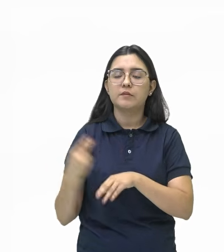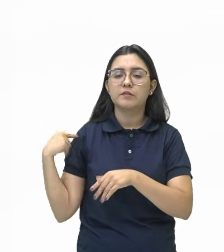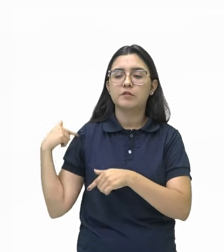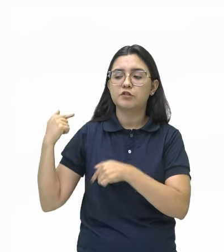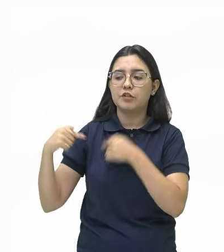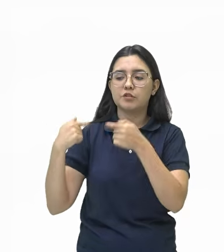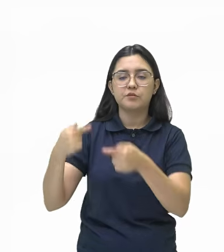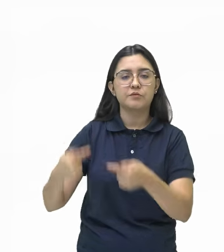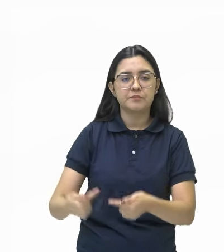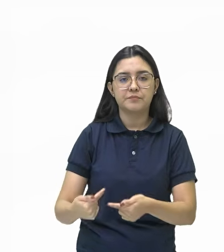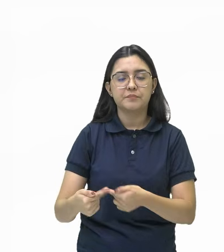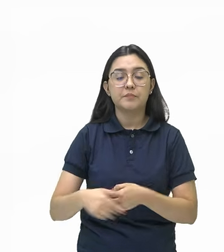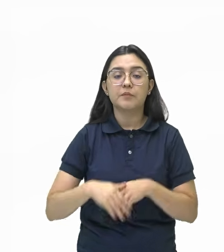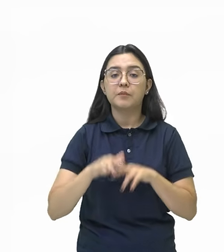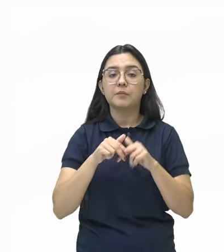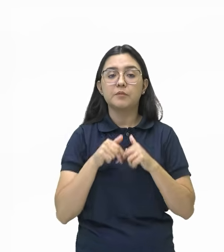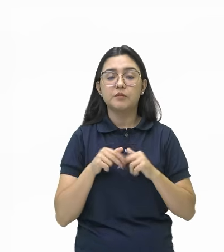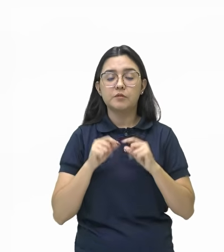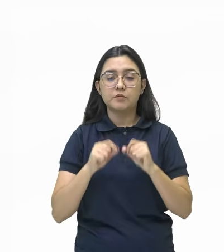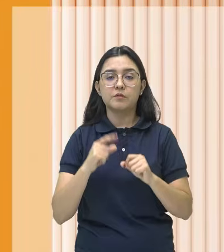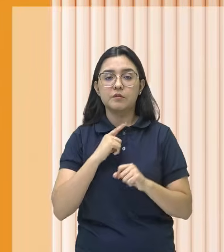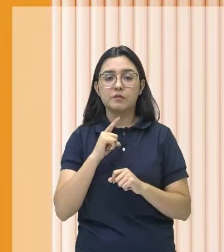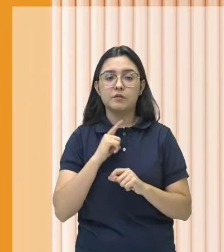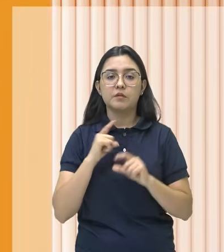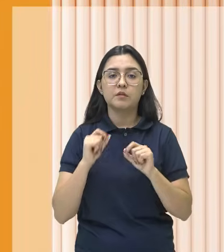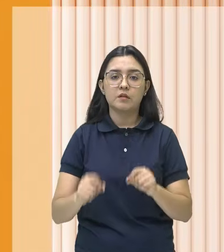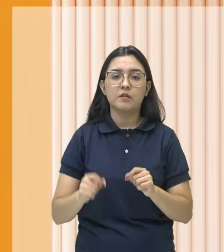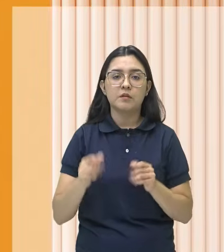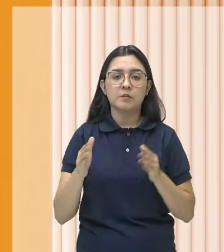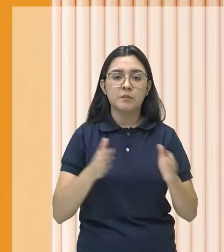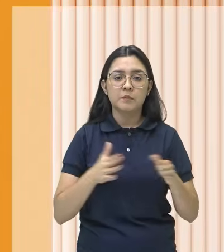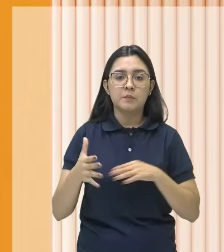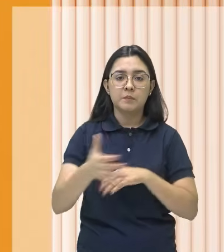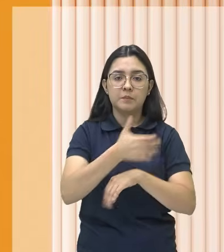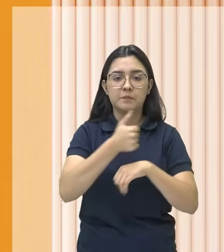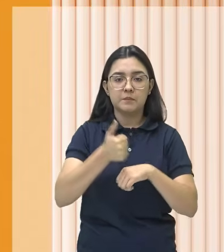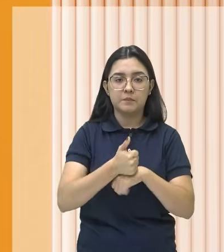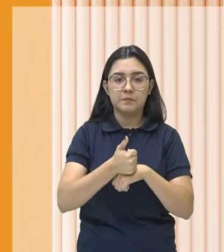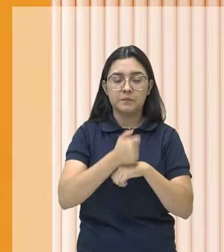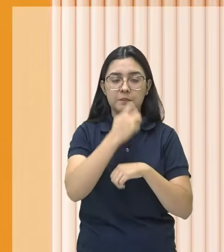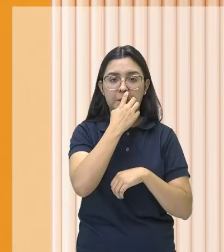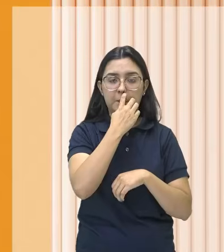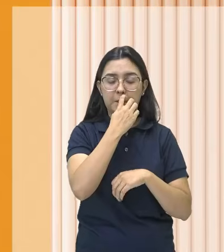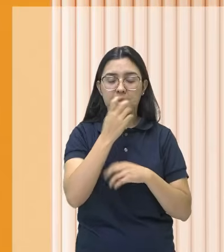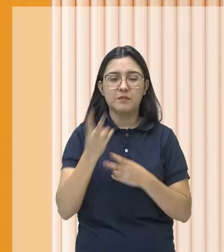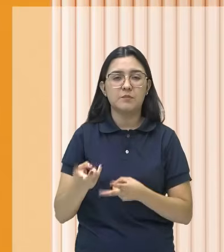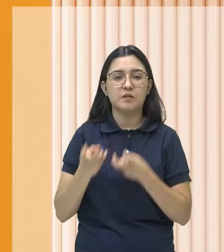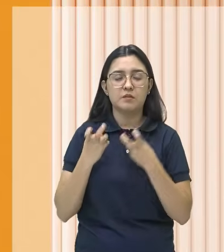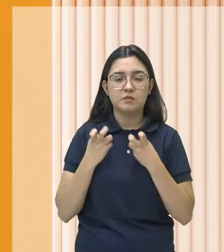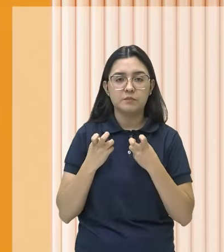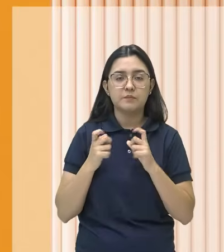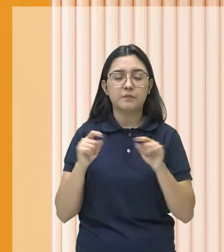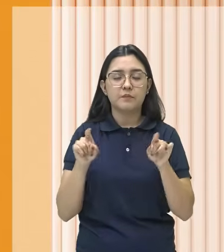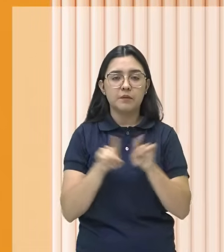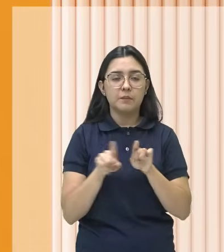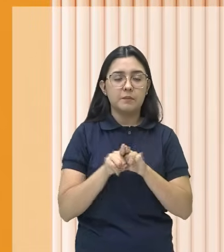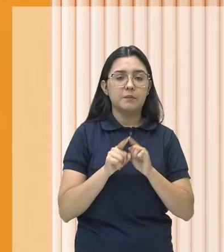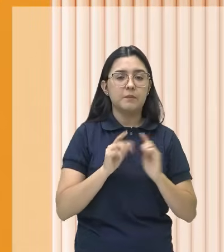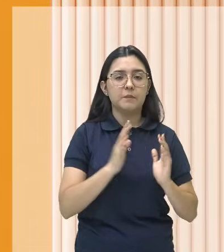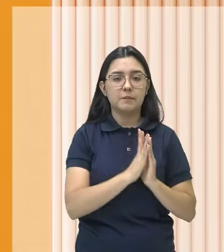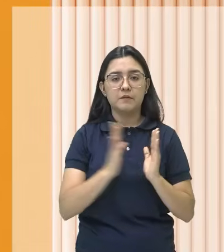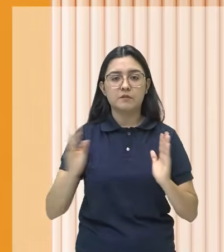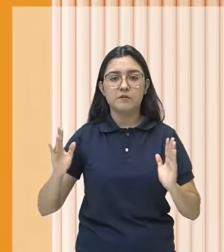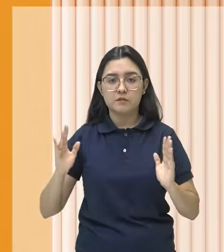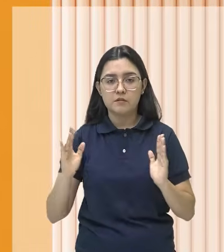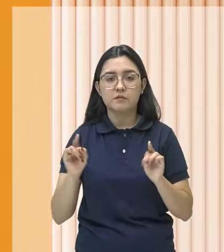de geração em geração. É por isso que quando há um processo de colonizador, quando há um processo de exploração, quando há um processo de